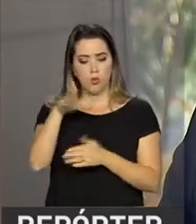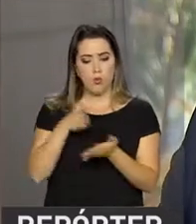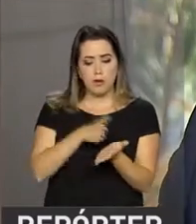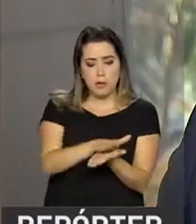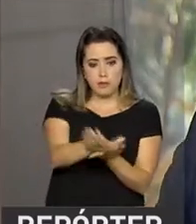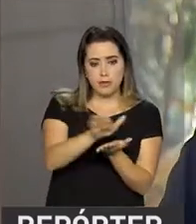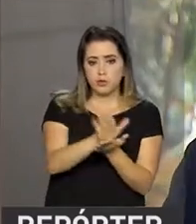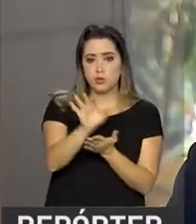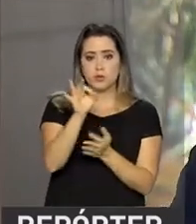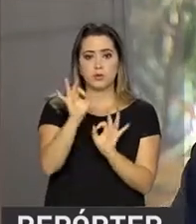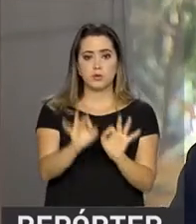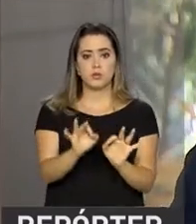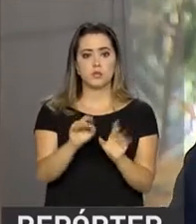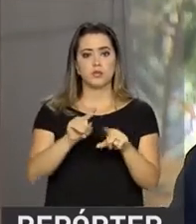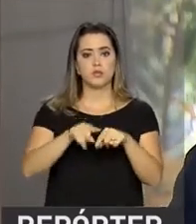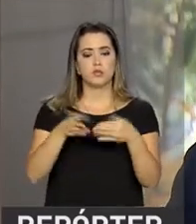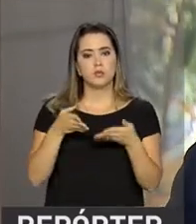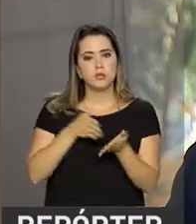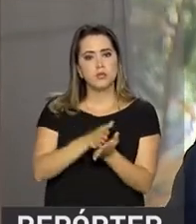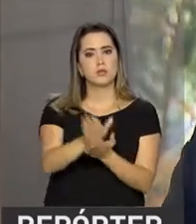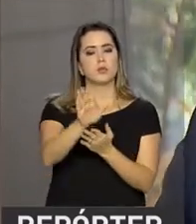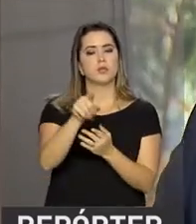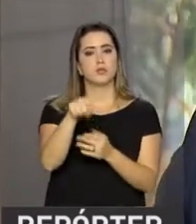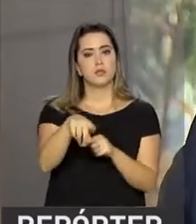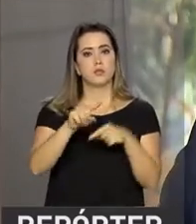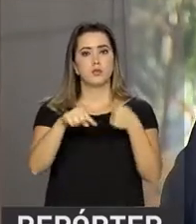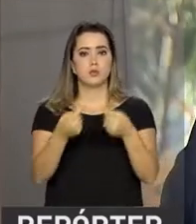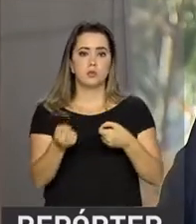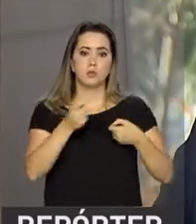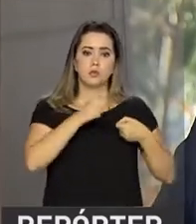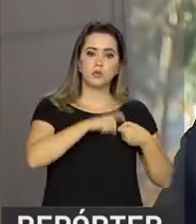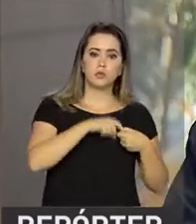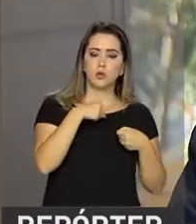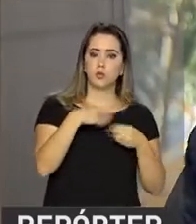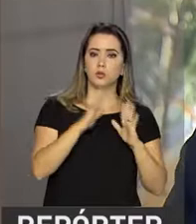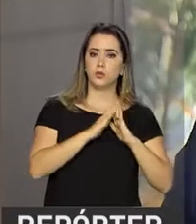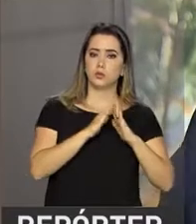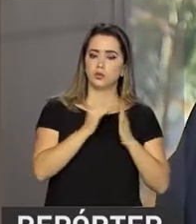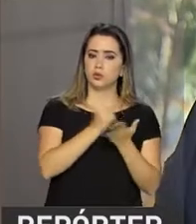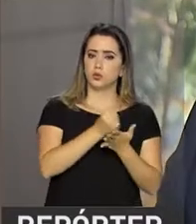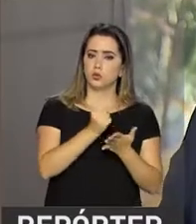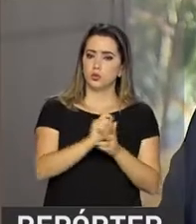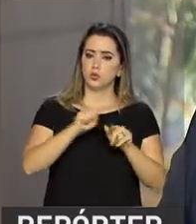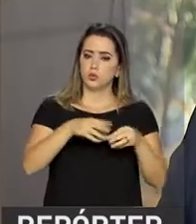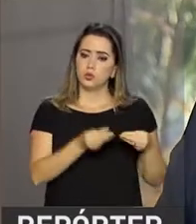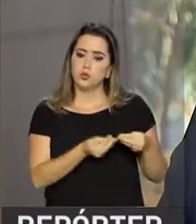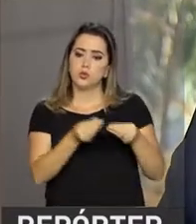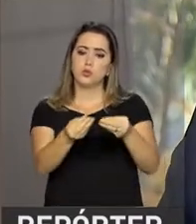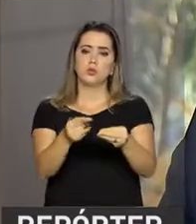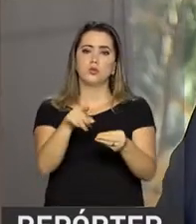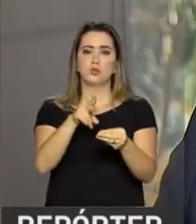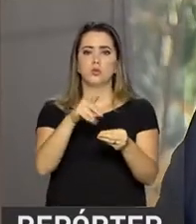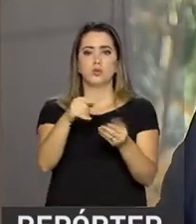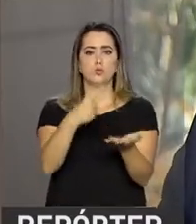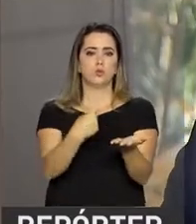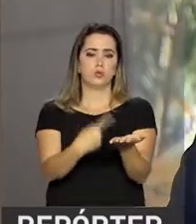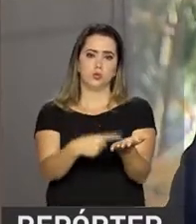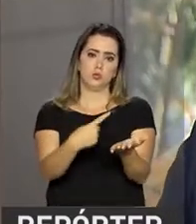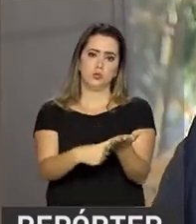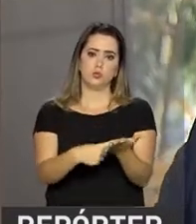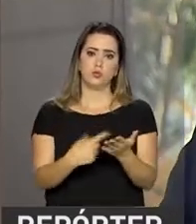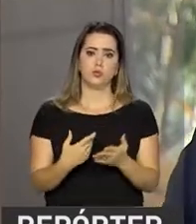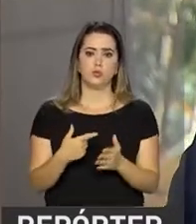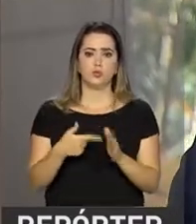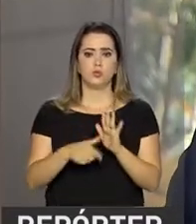documento ela fará emissão desse documento remeter ao cartório e nós entregaremos na parte no dia e horário